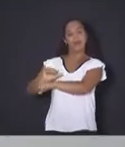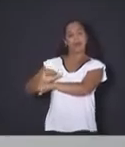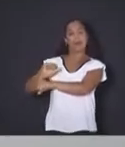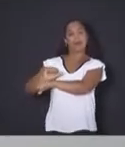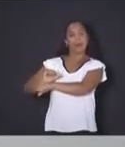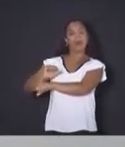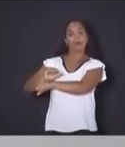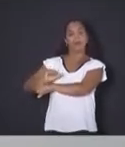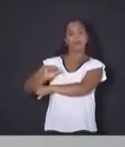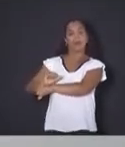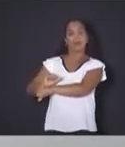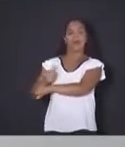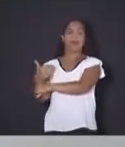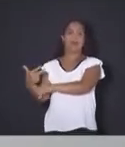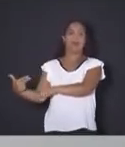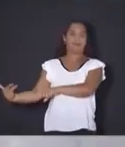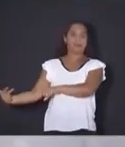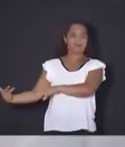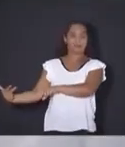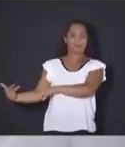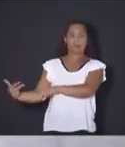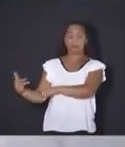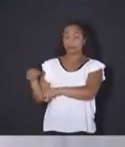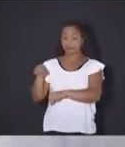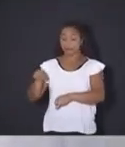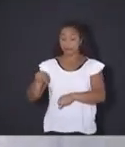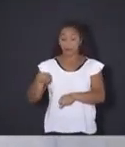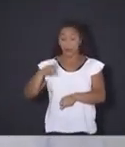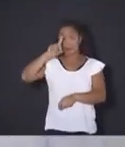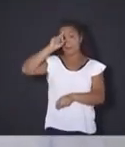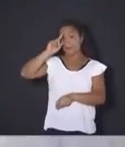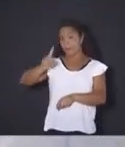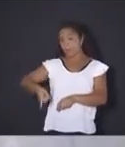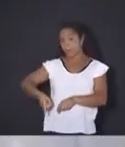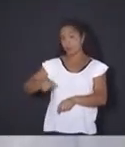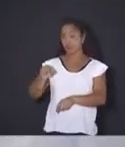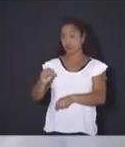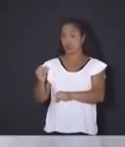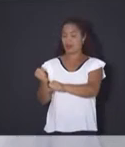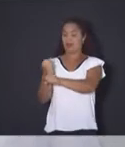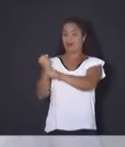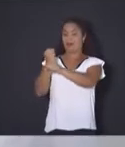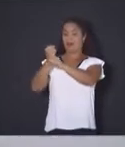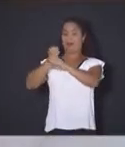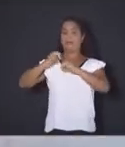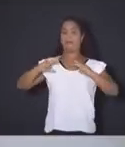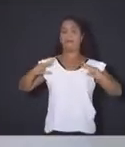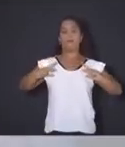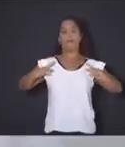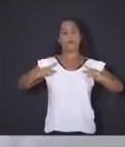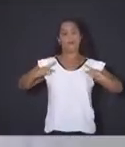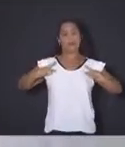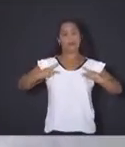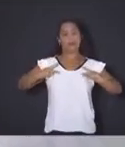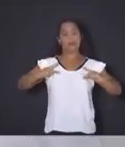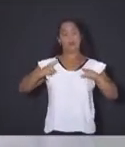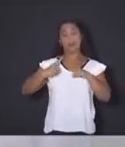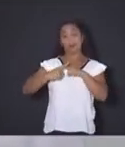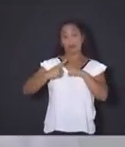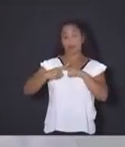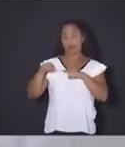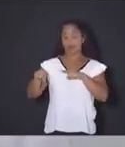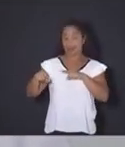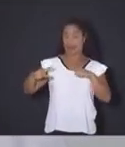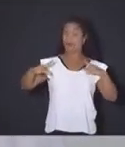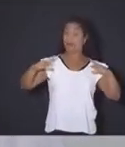lógica de participação do setor privado na produção de bens públicos ampliando a participação do setor